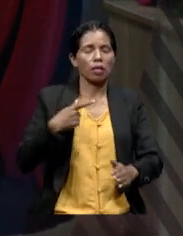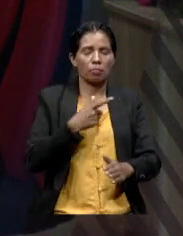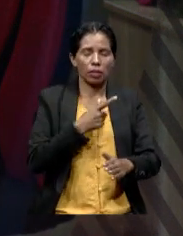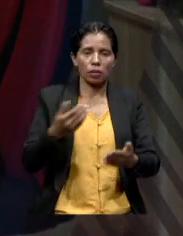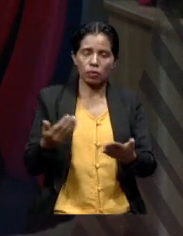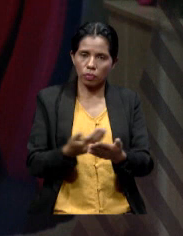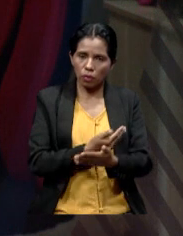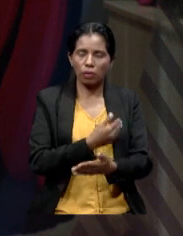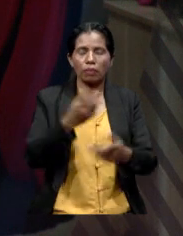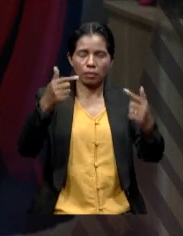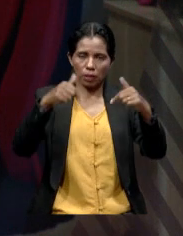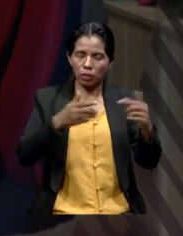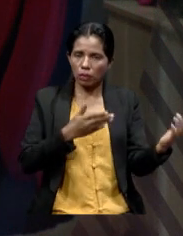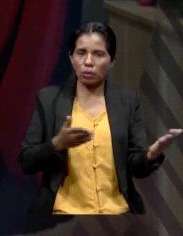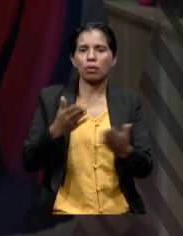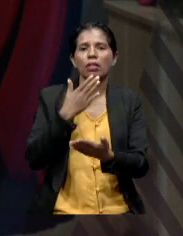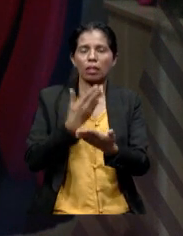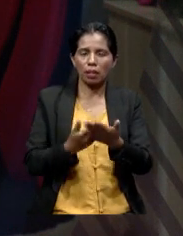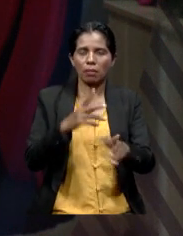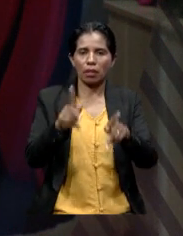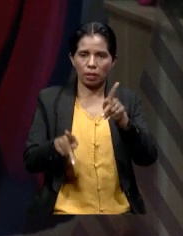dono progresso para o povo.